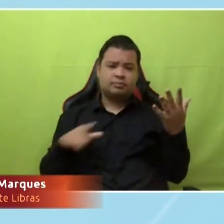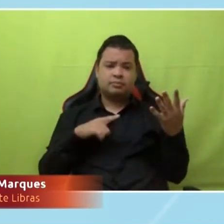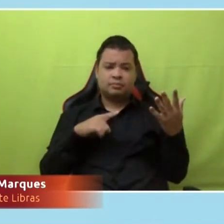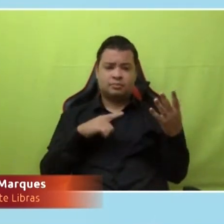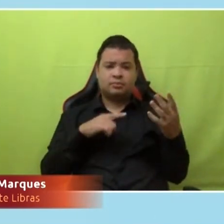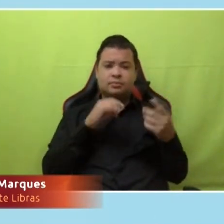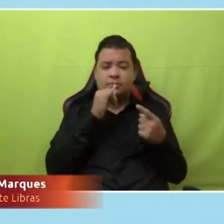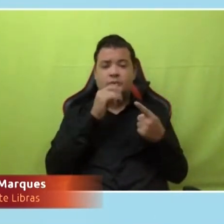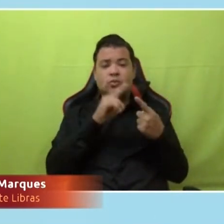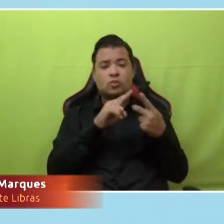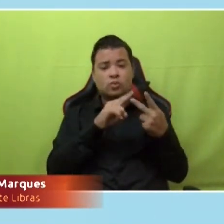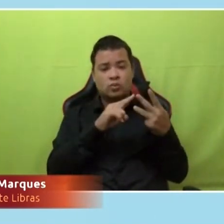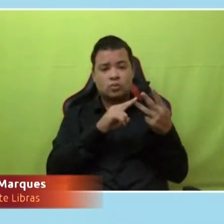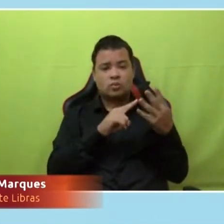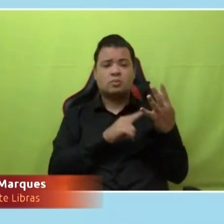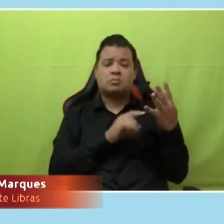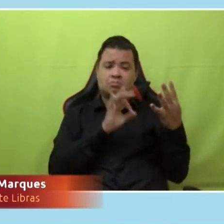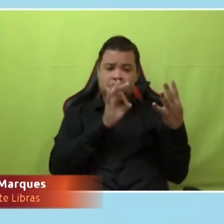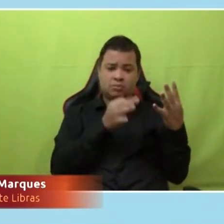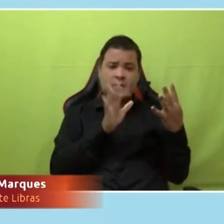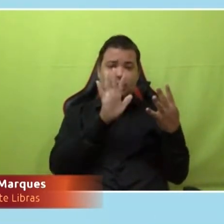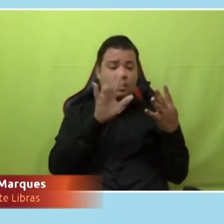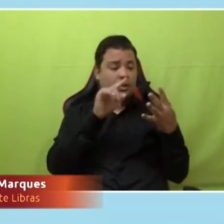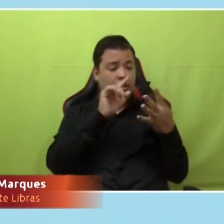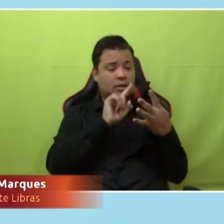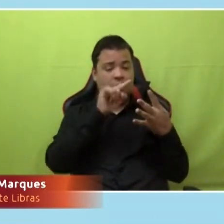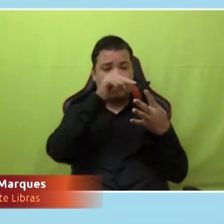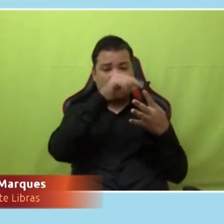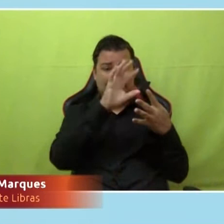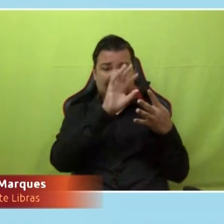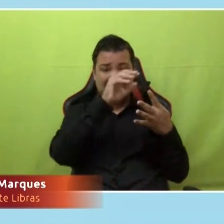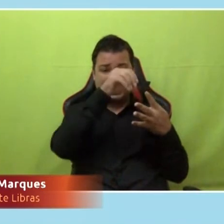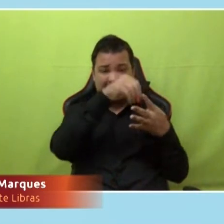e 4. Mas dentro de cada sorotipo, eu ainda tenho